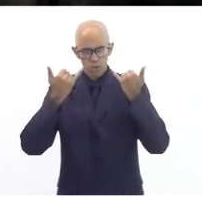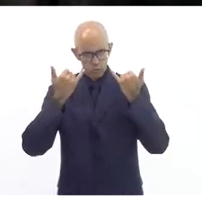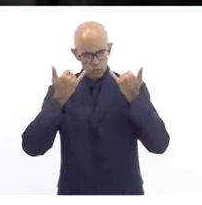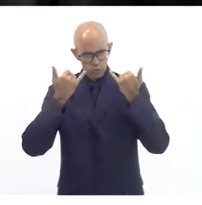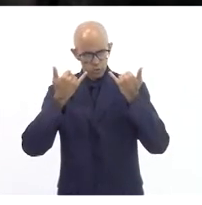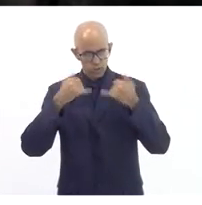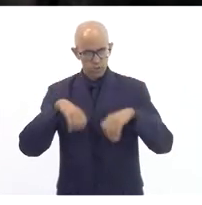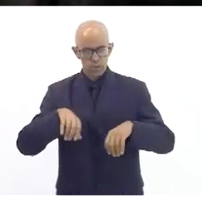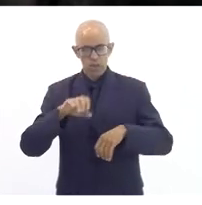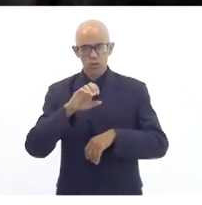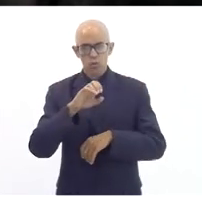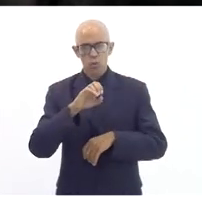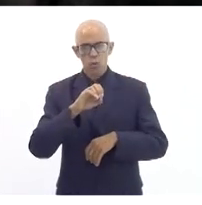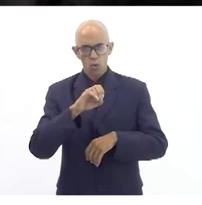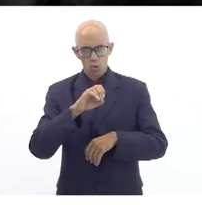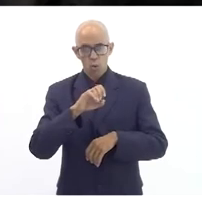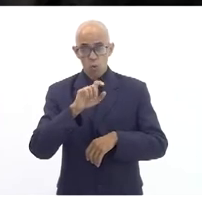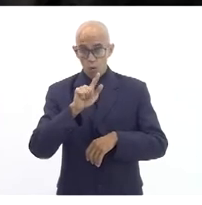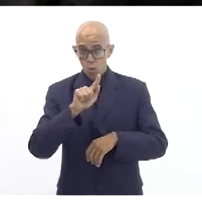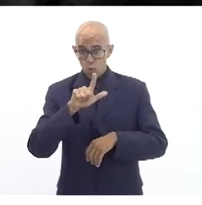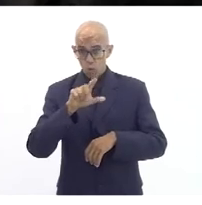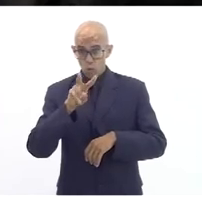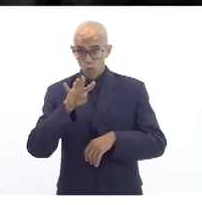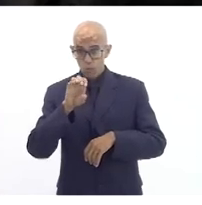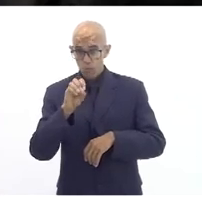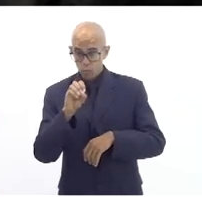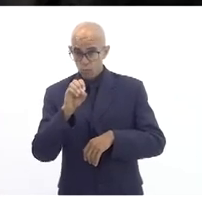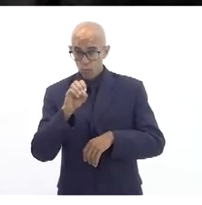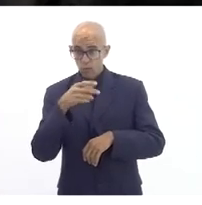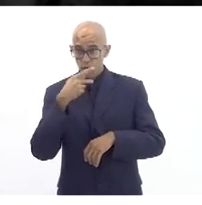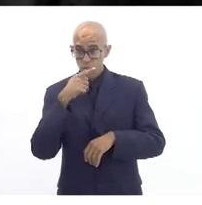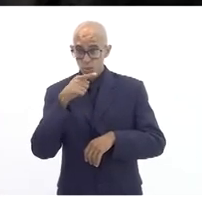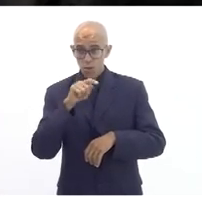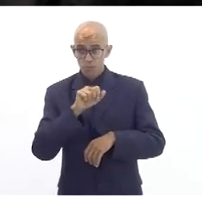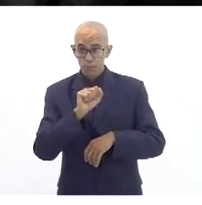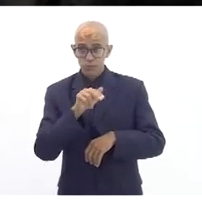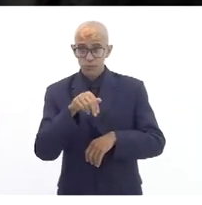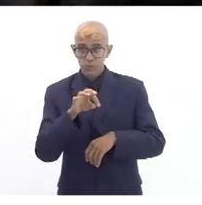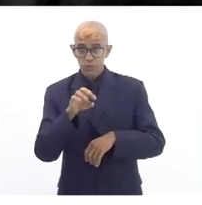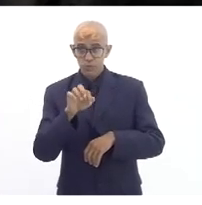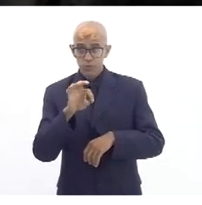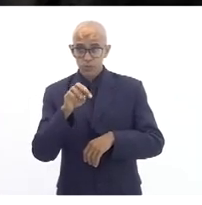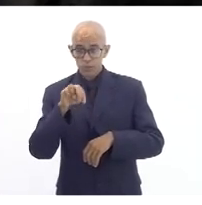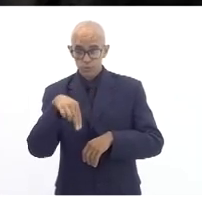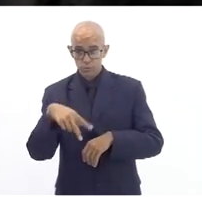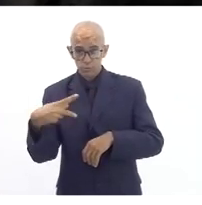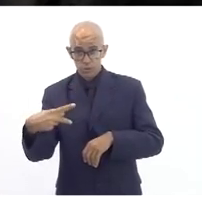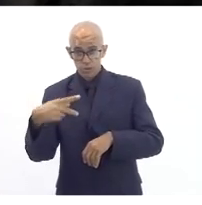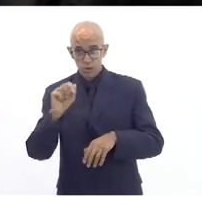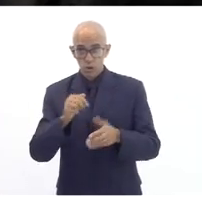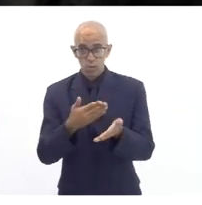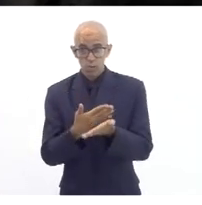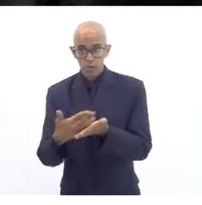de 2019, que fala que a Getransp inicia fiscalização de acessibilidade em